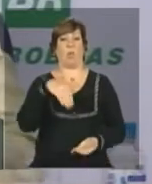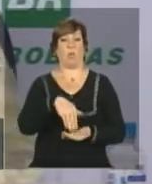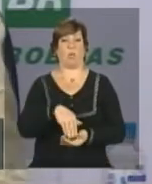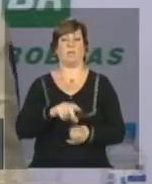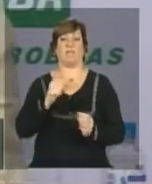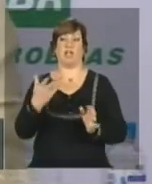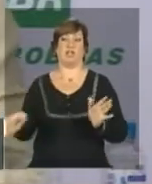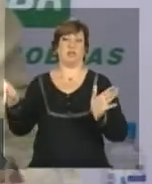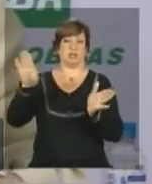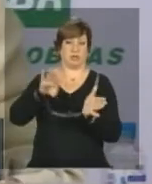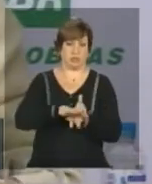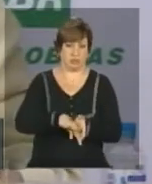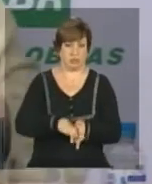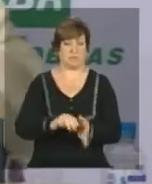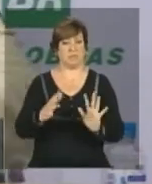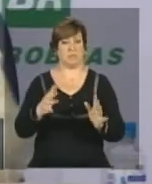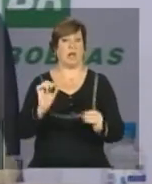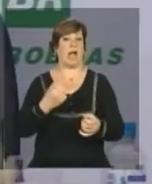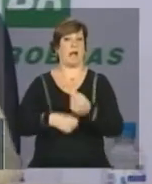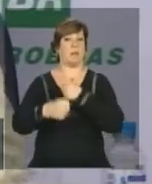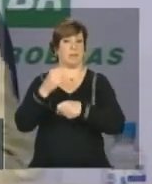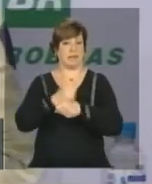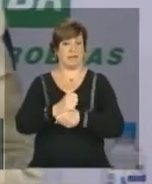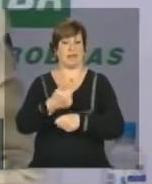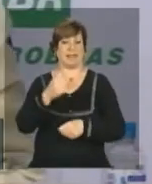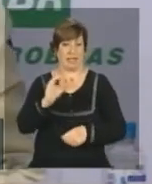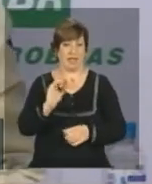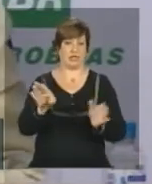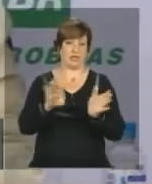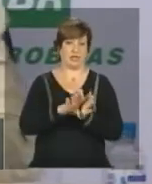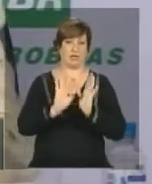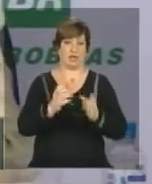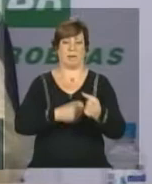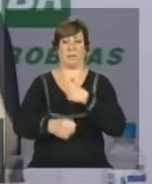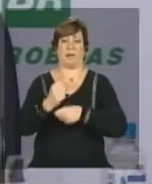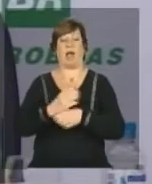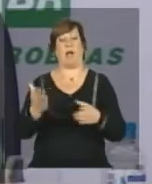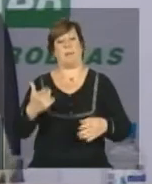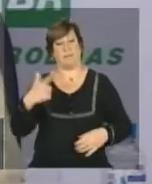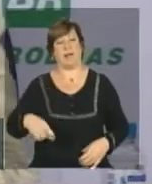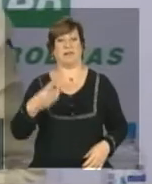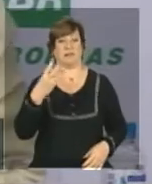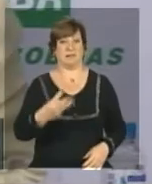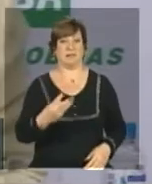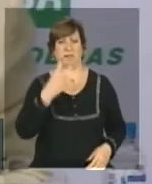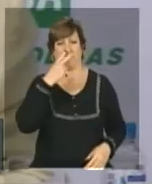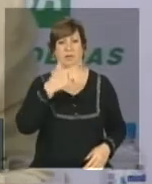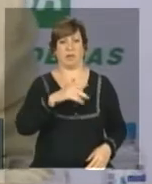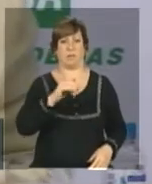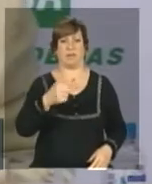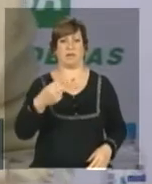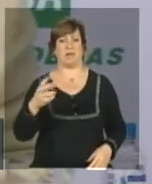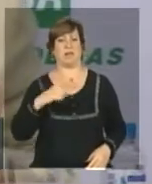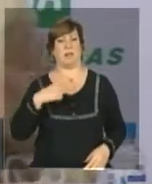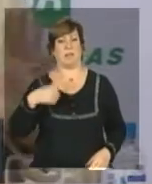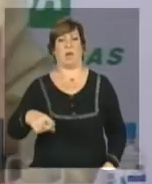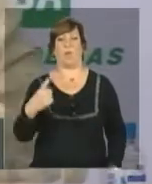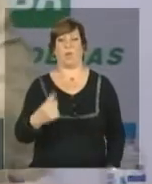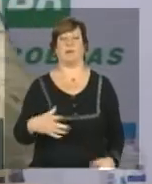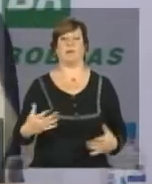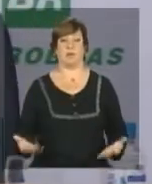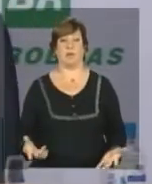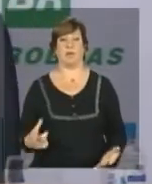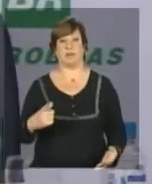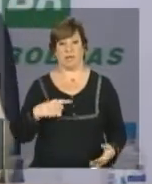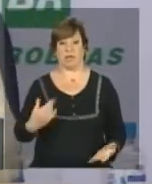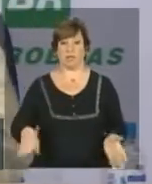estar chegando. 10 chegaram ano passado, tem mais 3. E parece que 2013 tem mais uma, não é isso, Mário? E estão